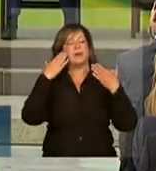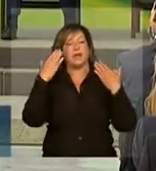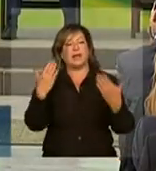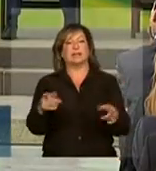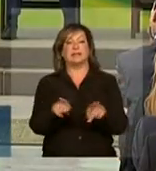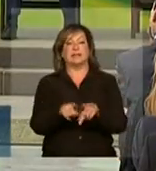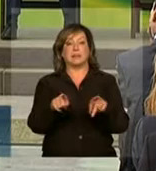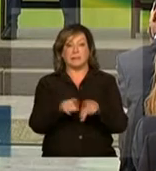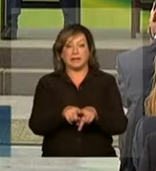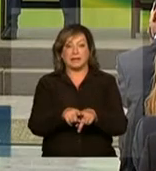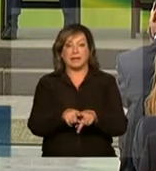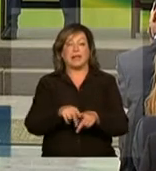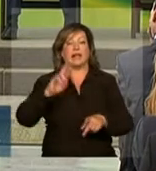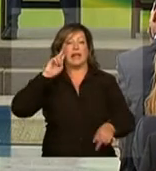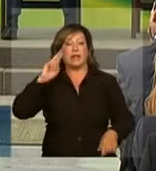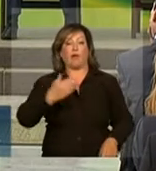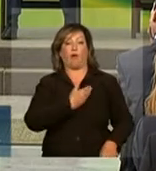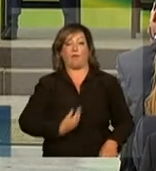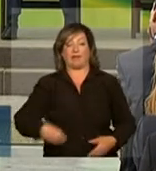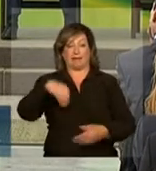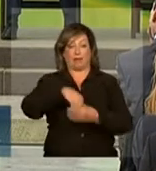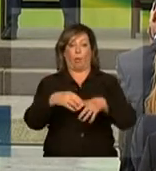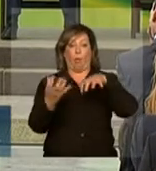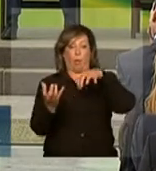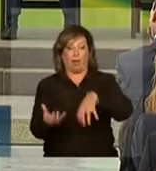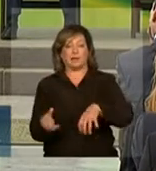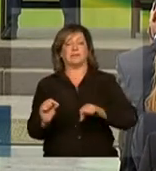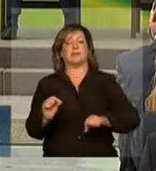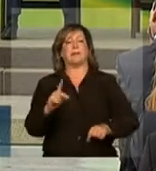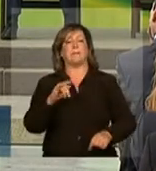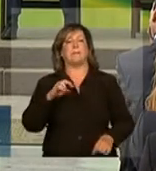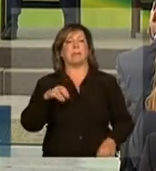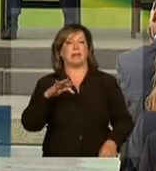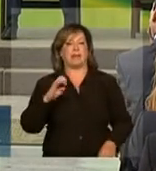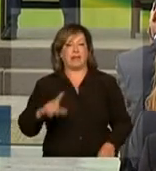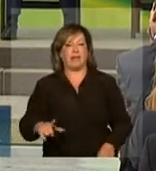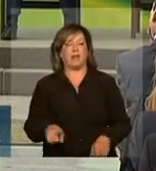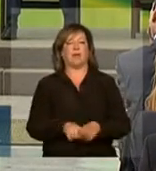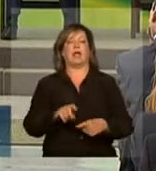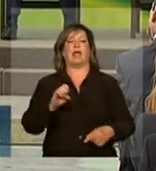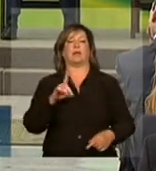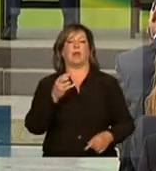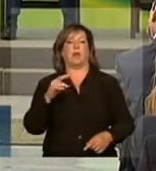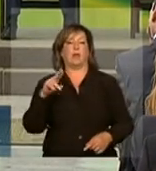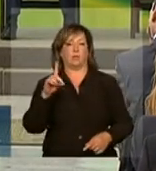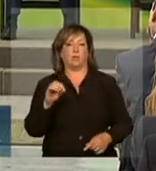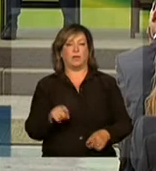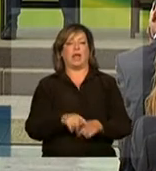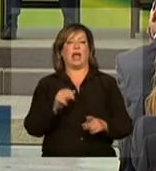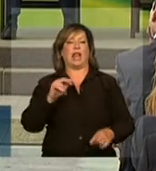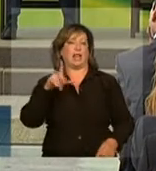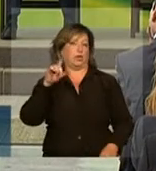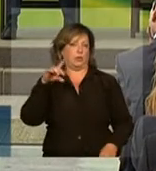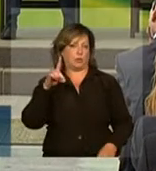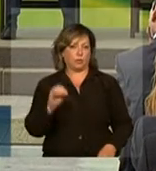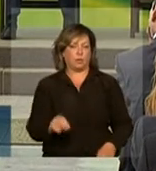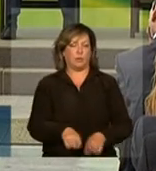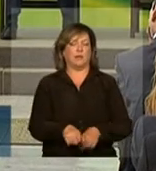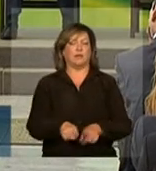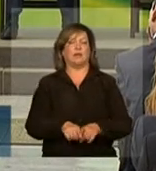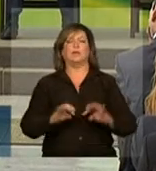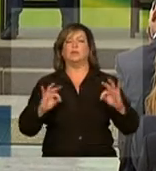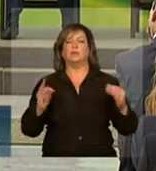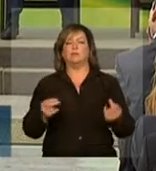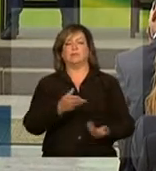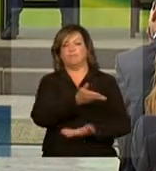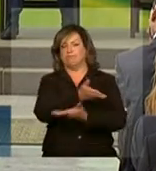obrigada também aos líderes do governo no Congresso, nosso querido Pimentel, o Eduardo Braga, o Arlindo Schnaglia, em nome dos